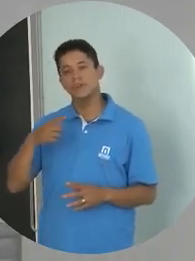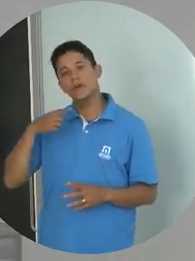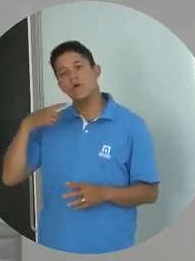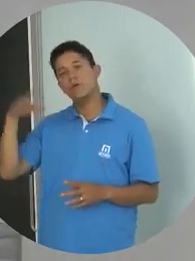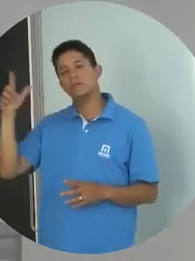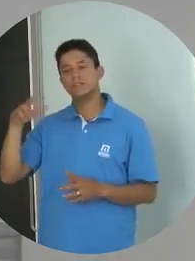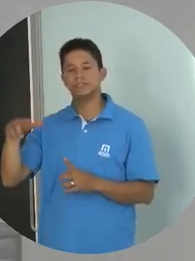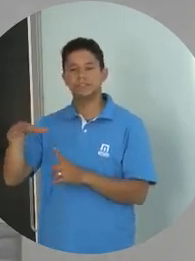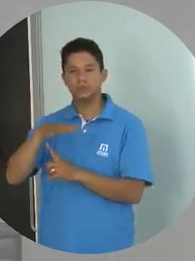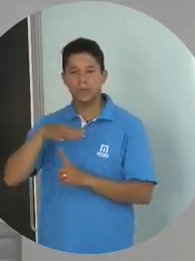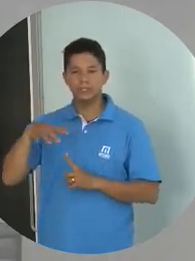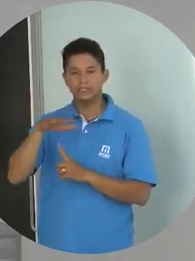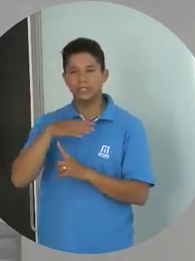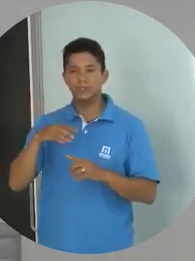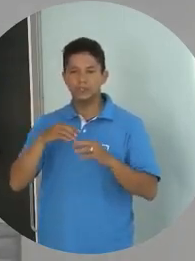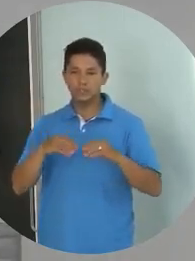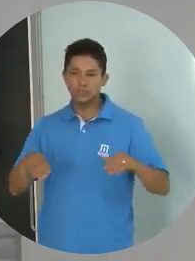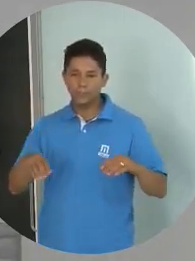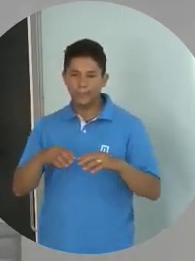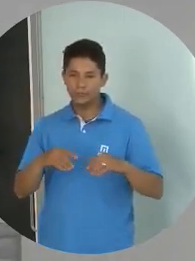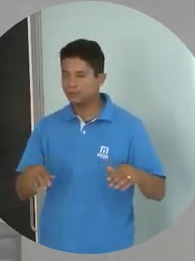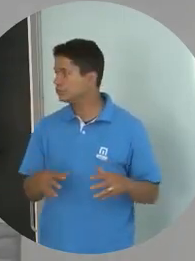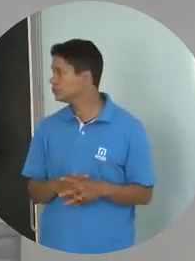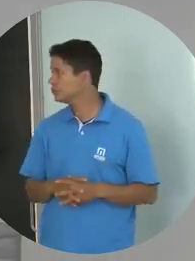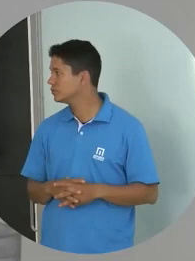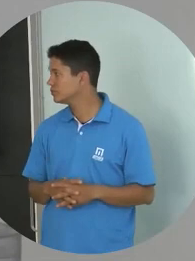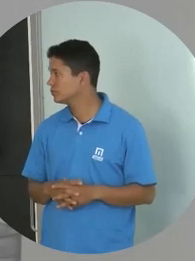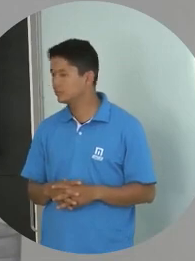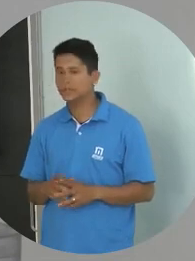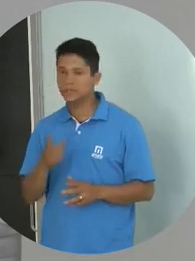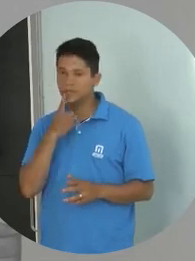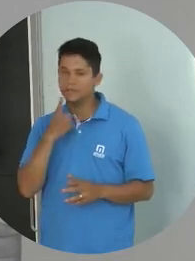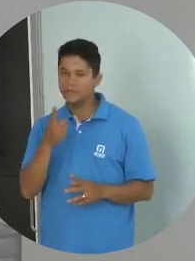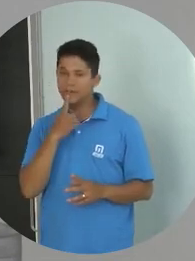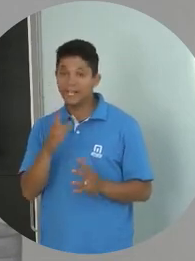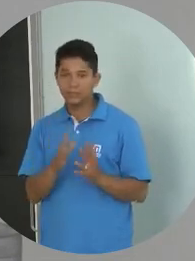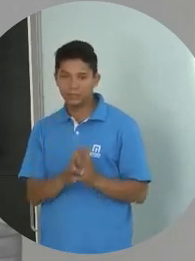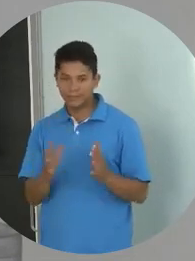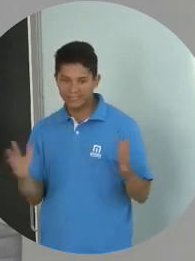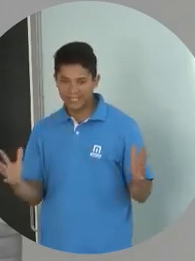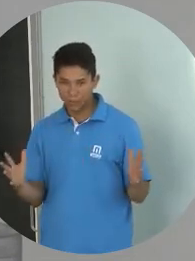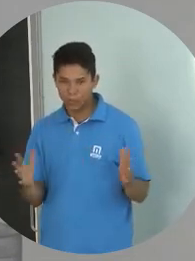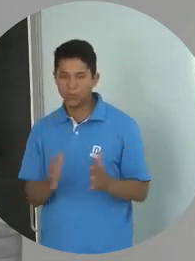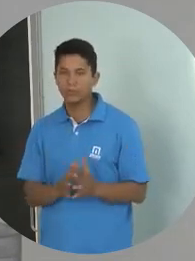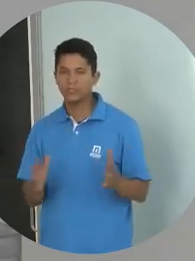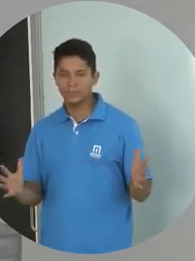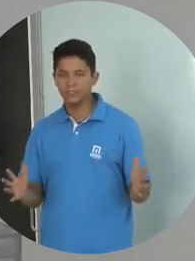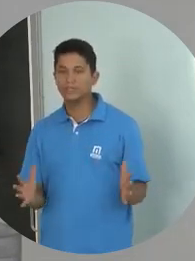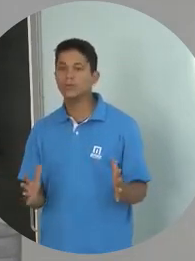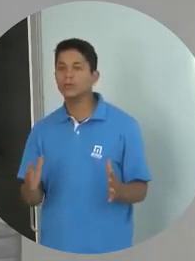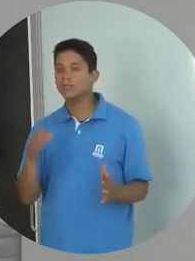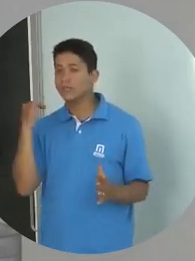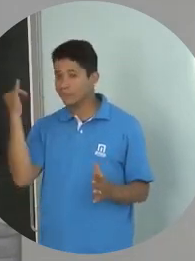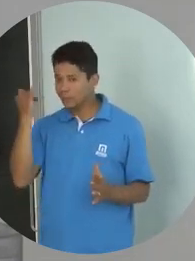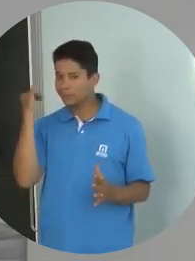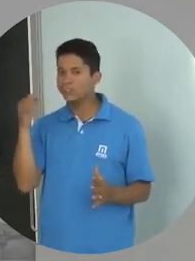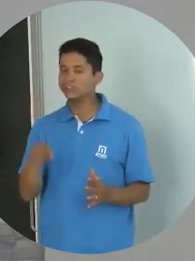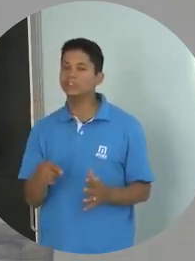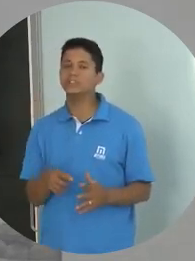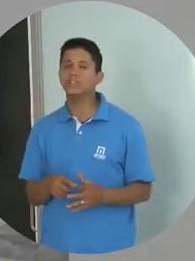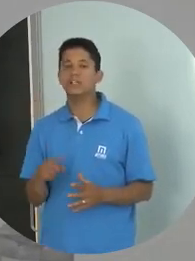de um piso, de um espessador, falar da situação do espessador, que é muito aderente a isso. Lá,